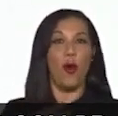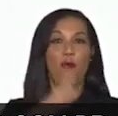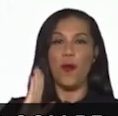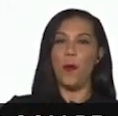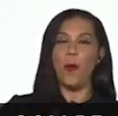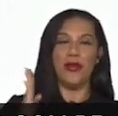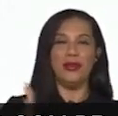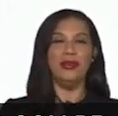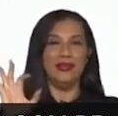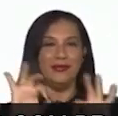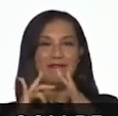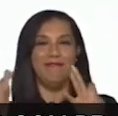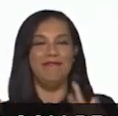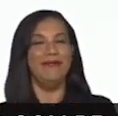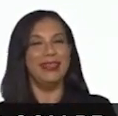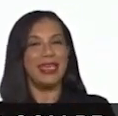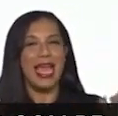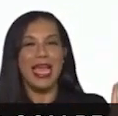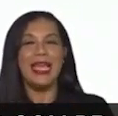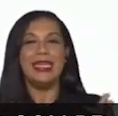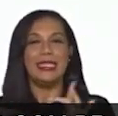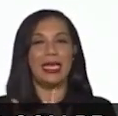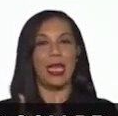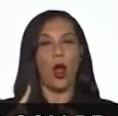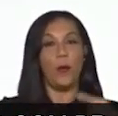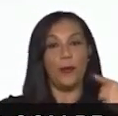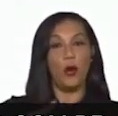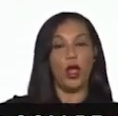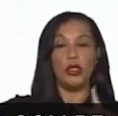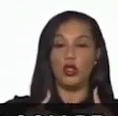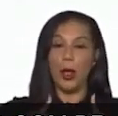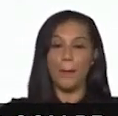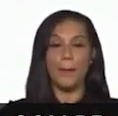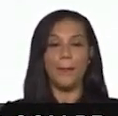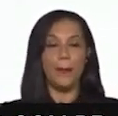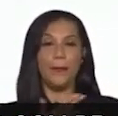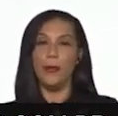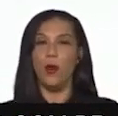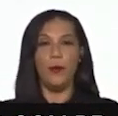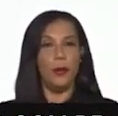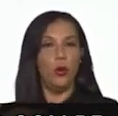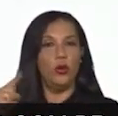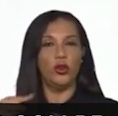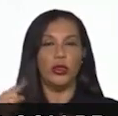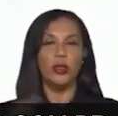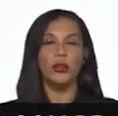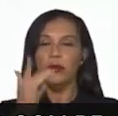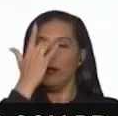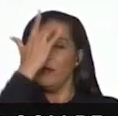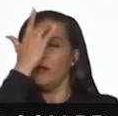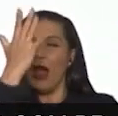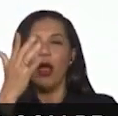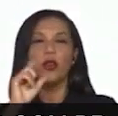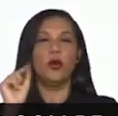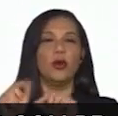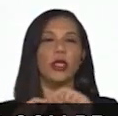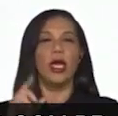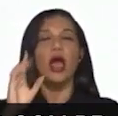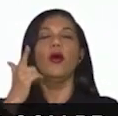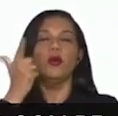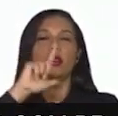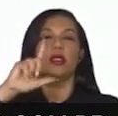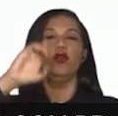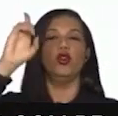Bolsa Família busca integrar políticas públicas. O objetivo é facilitar o acesso a direitos